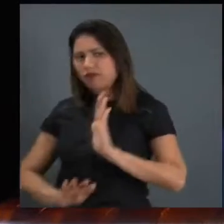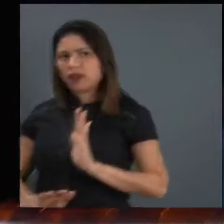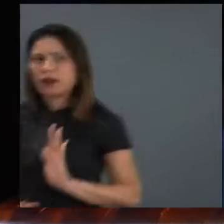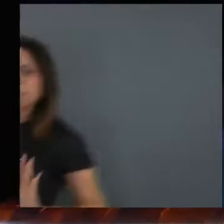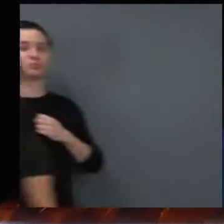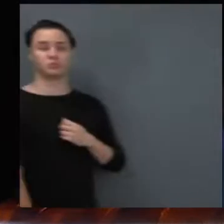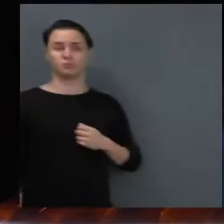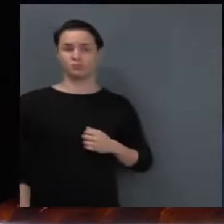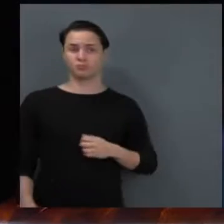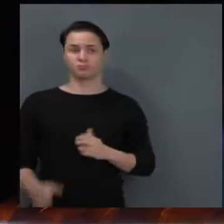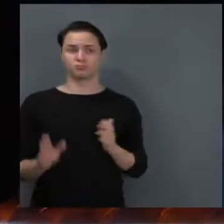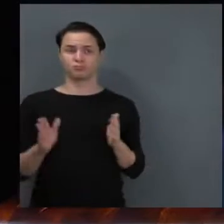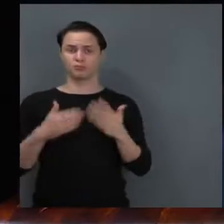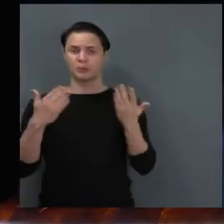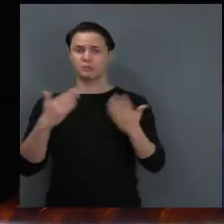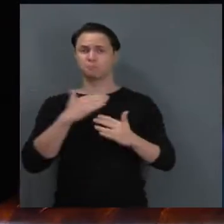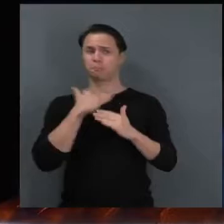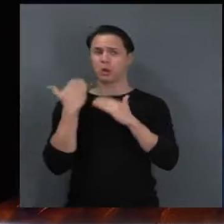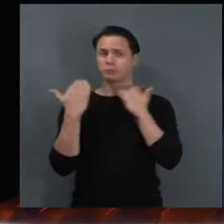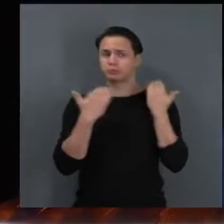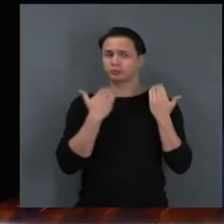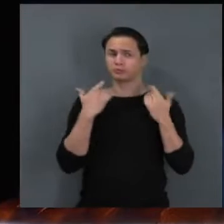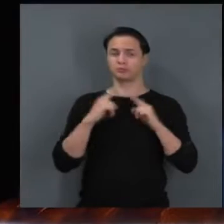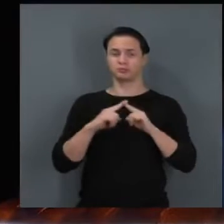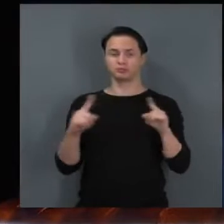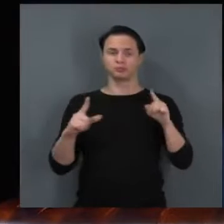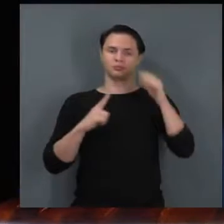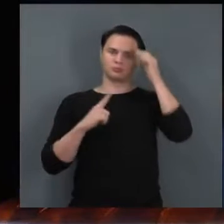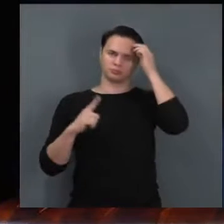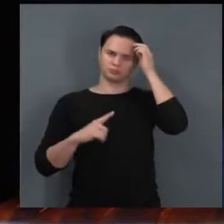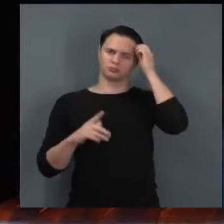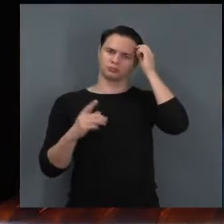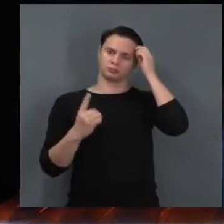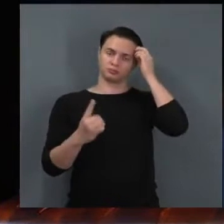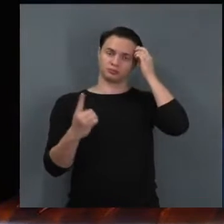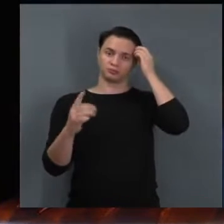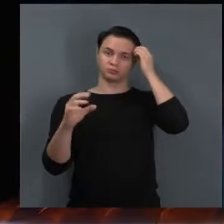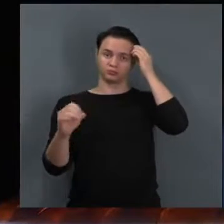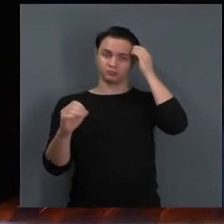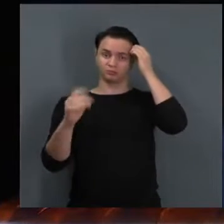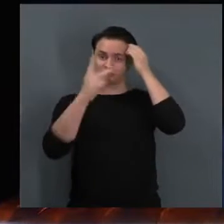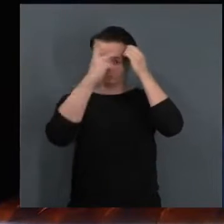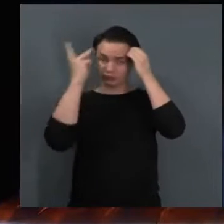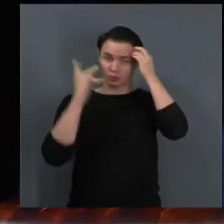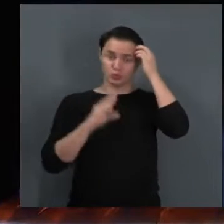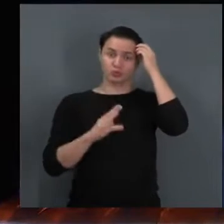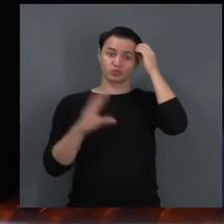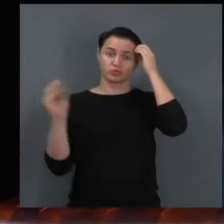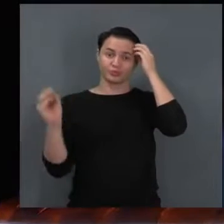Há mortos, mas há também em torno de 110 desaparecidos.